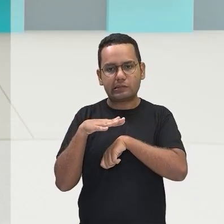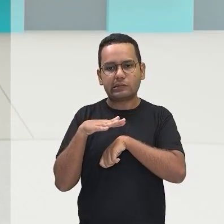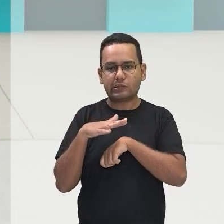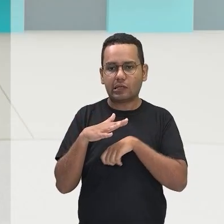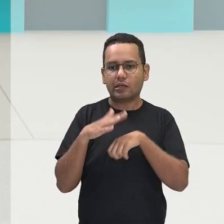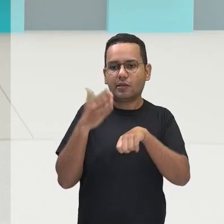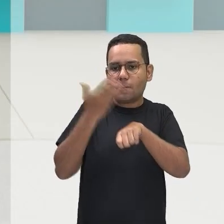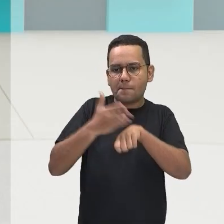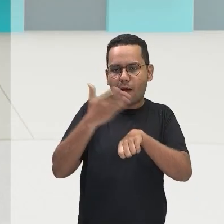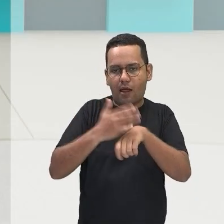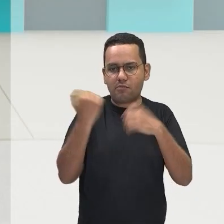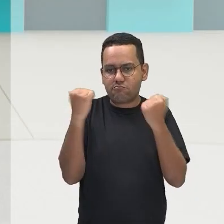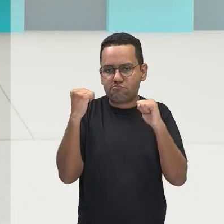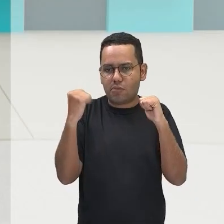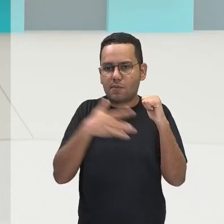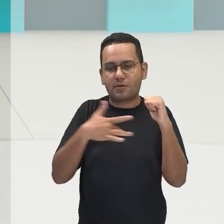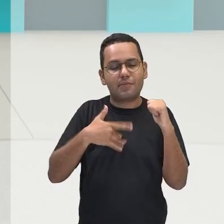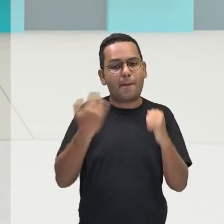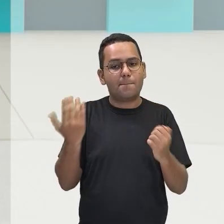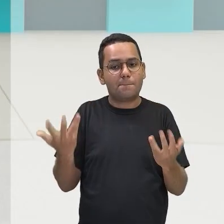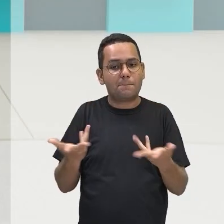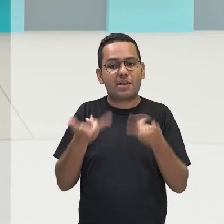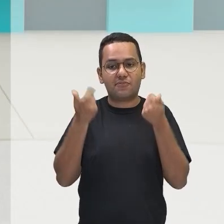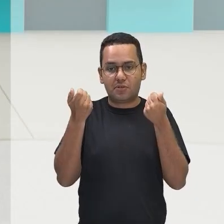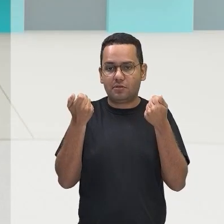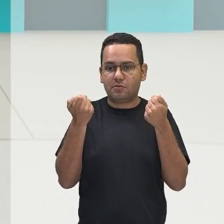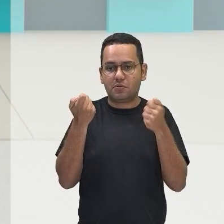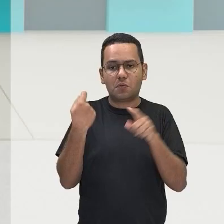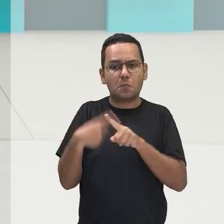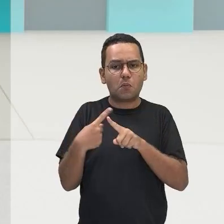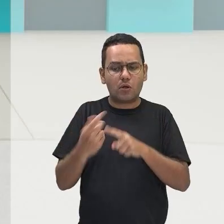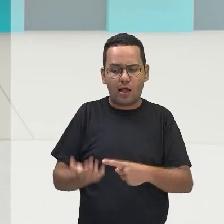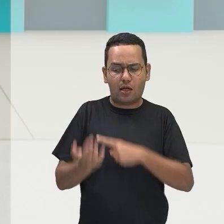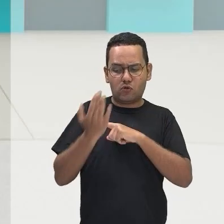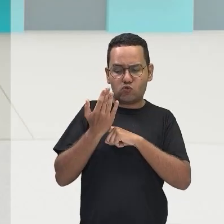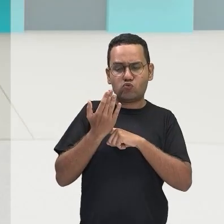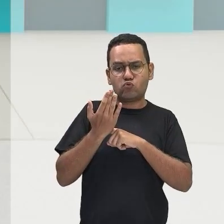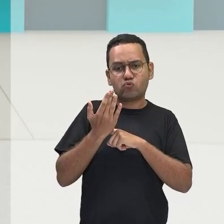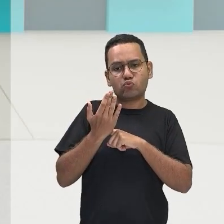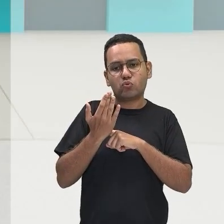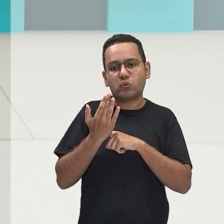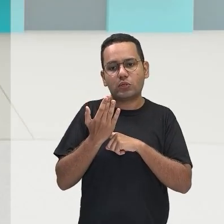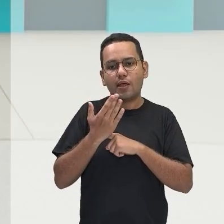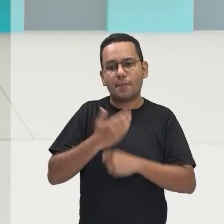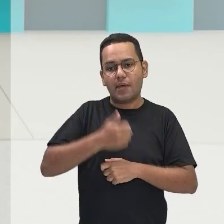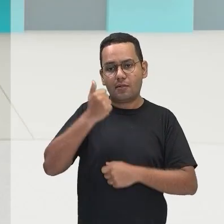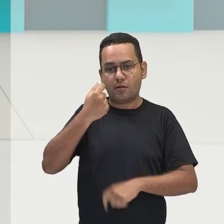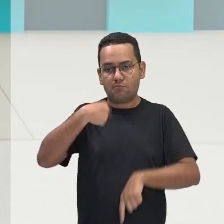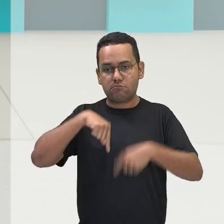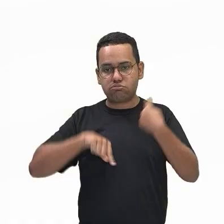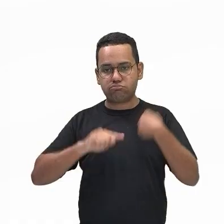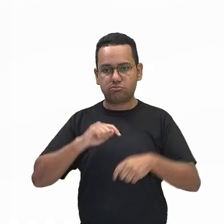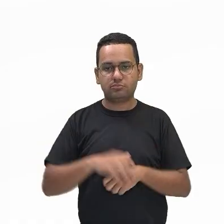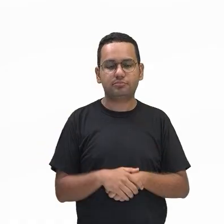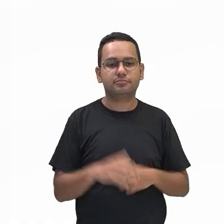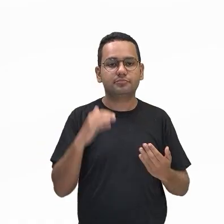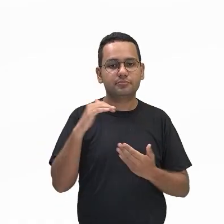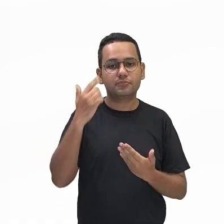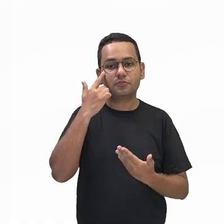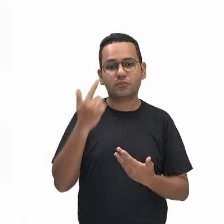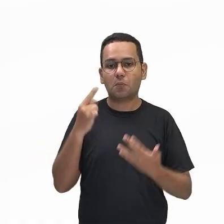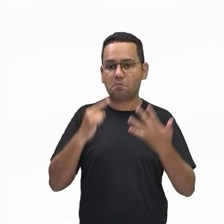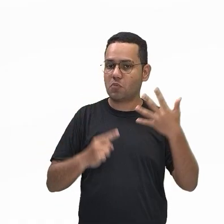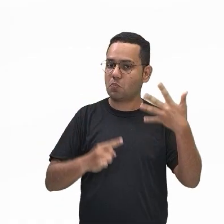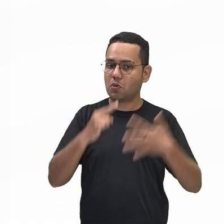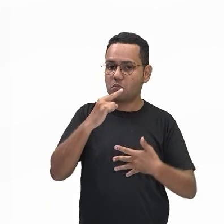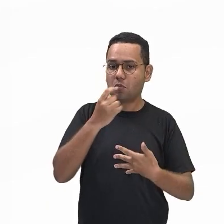né, prática para melhorar essa parte do sistema circulatório. Os benefícios da atividade física aí, ó,